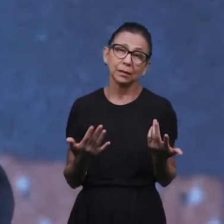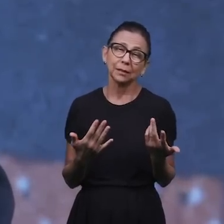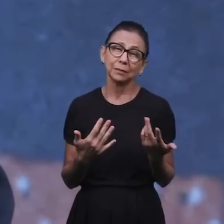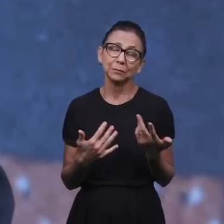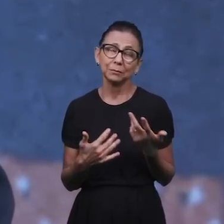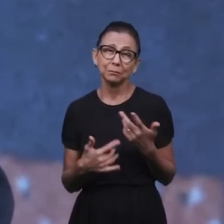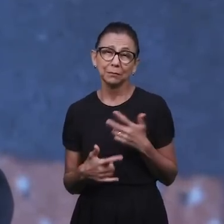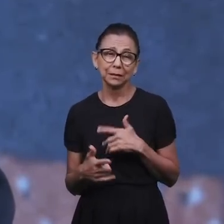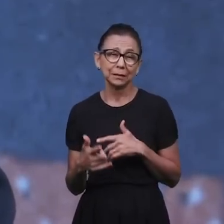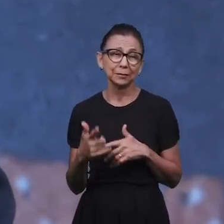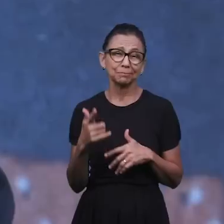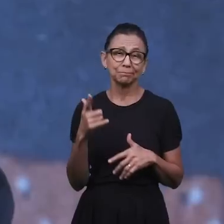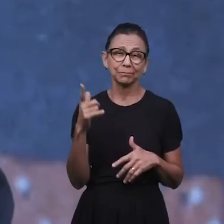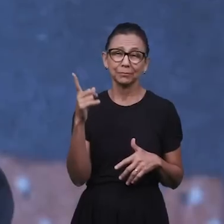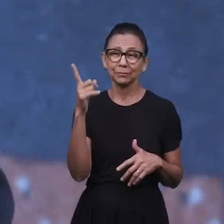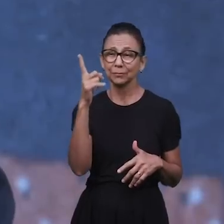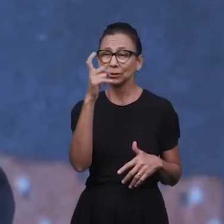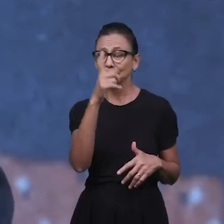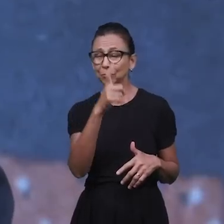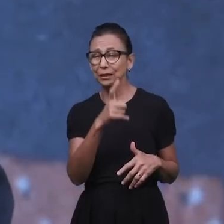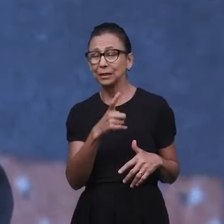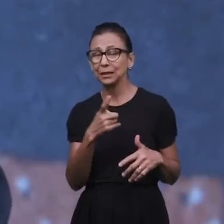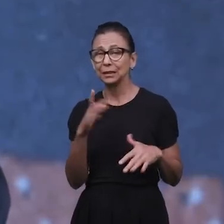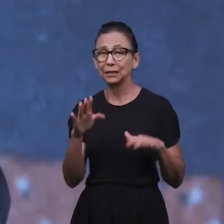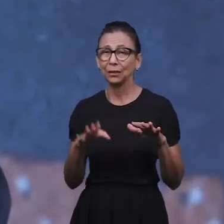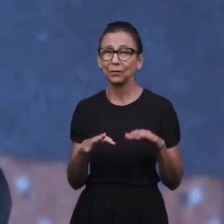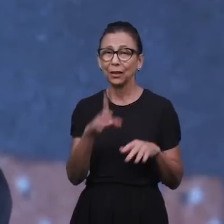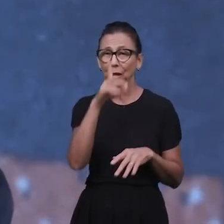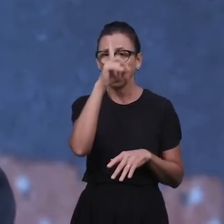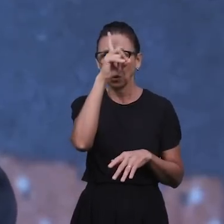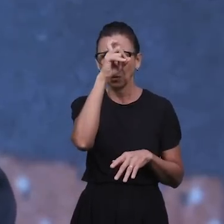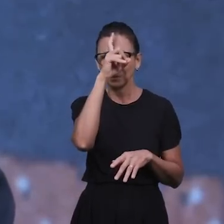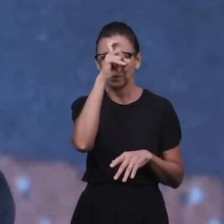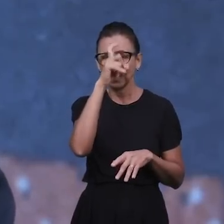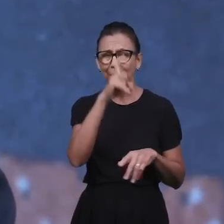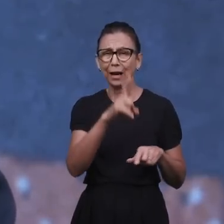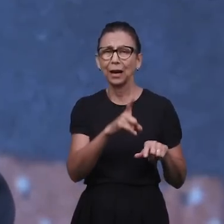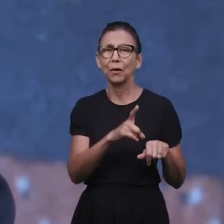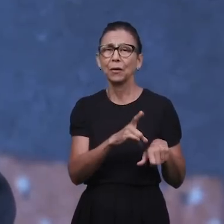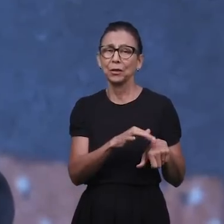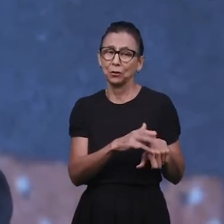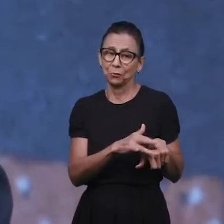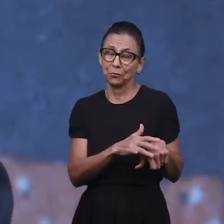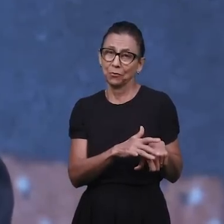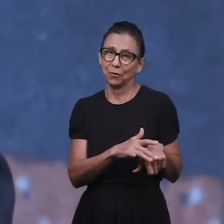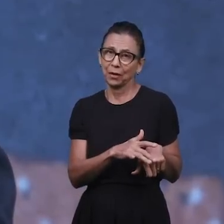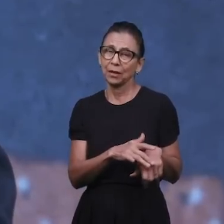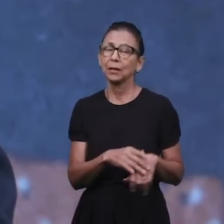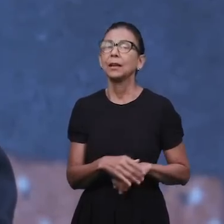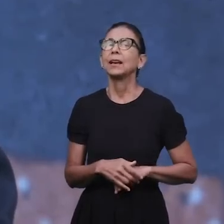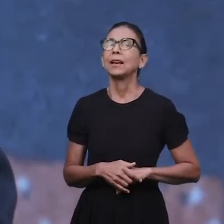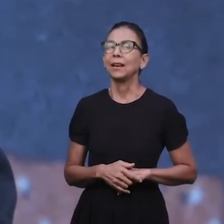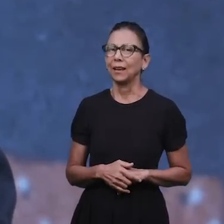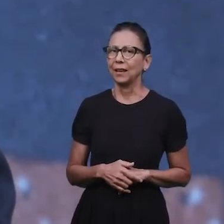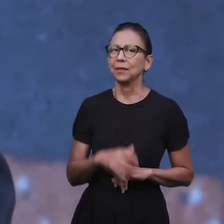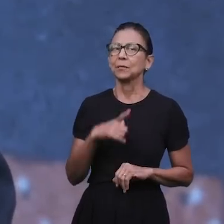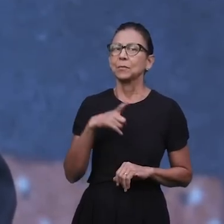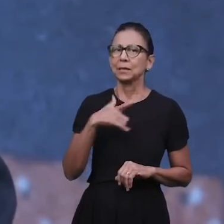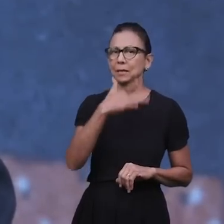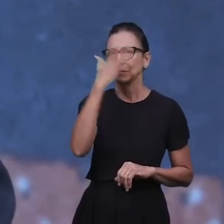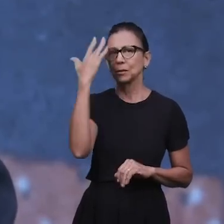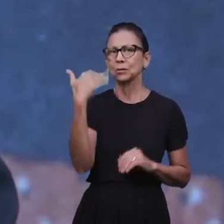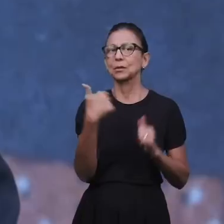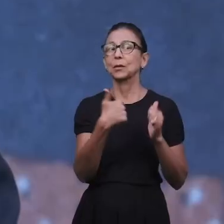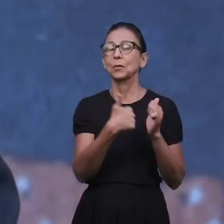pouco mais complexa, está enfermo, está no hospital. Nós temos audiência também, pessoas que nos assistem,